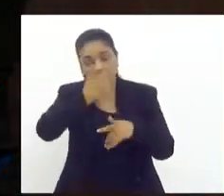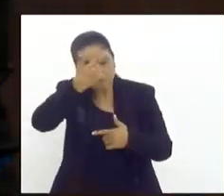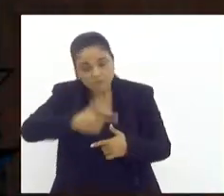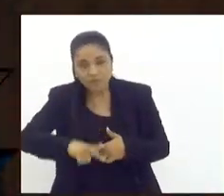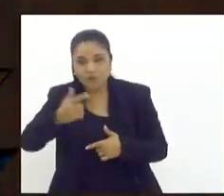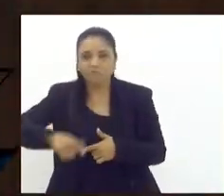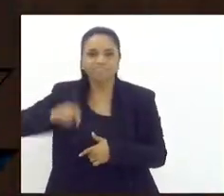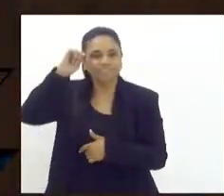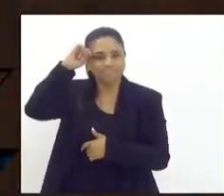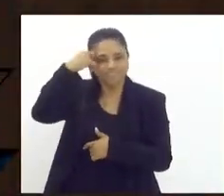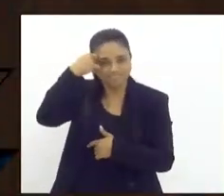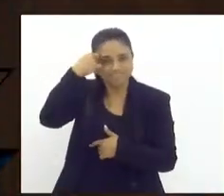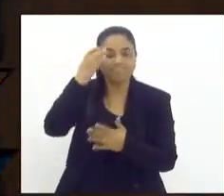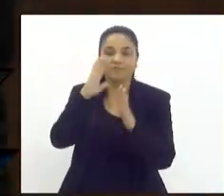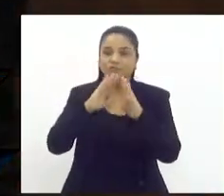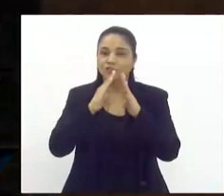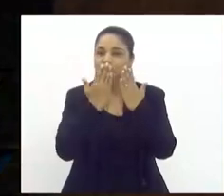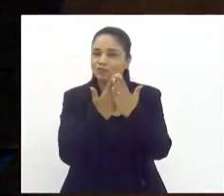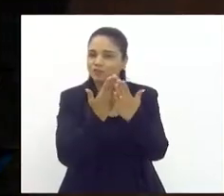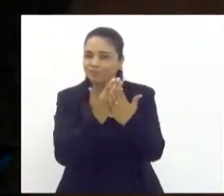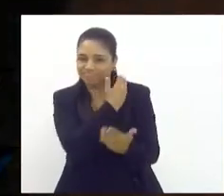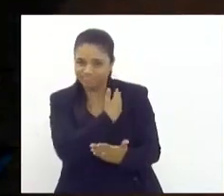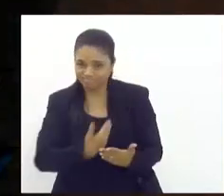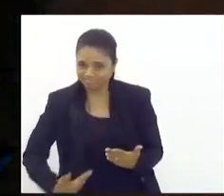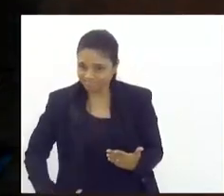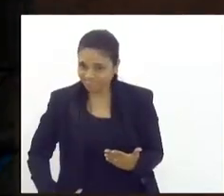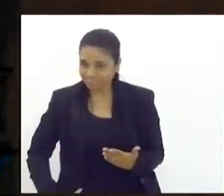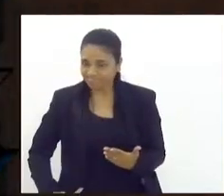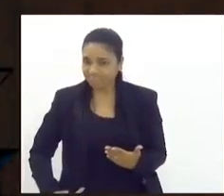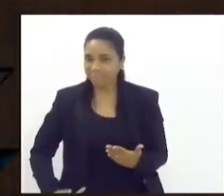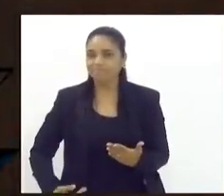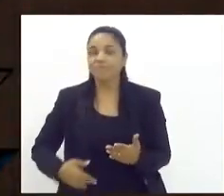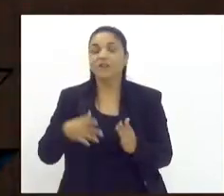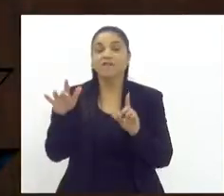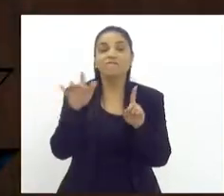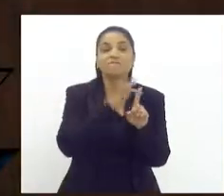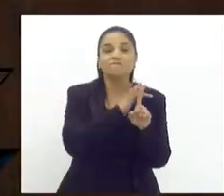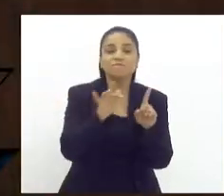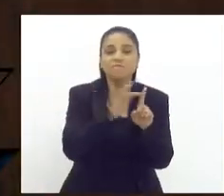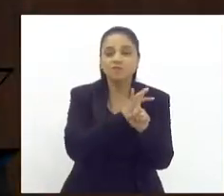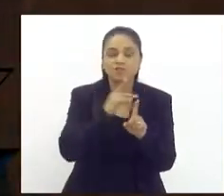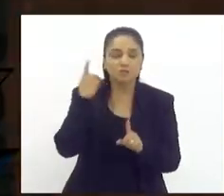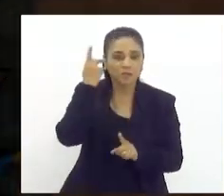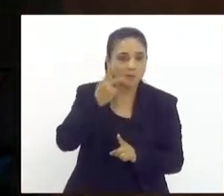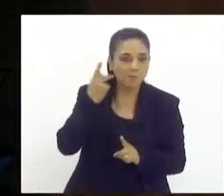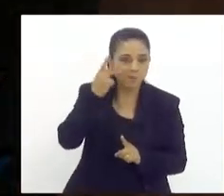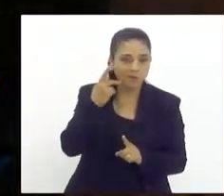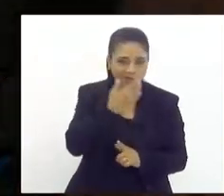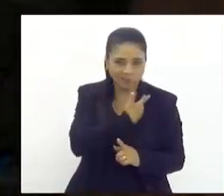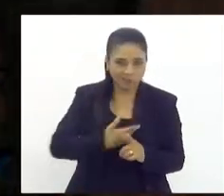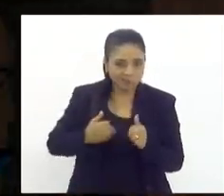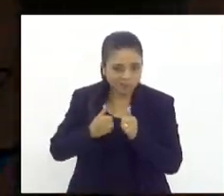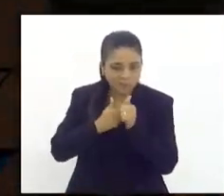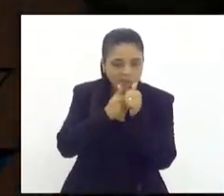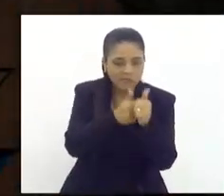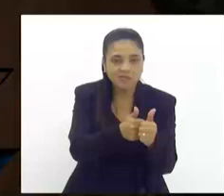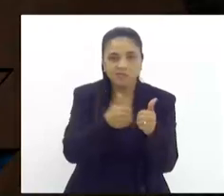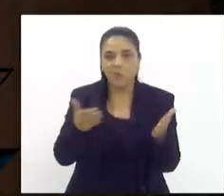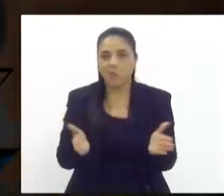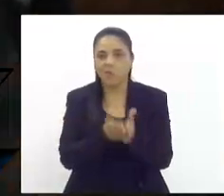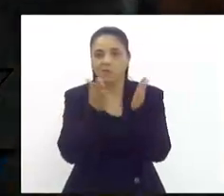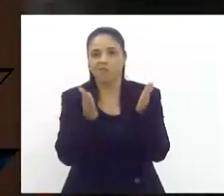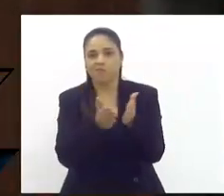jovem negro estudante da rede pública de ensino vítima dessa política de perseguição a pobreza